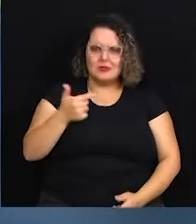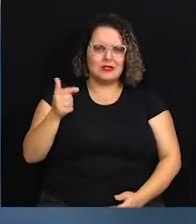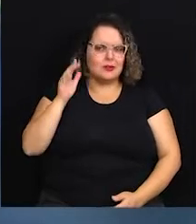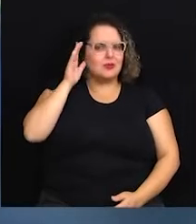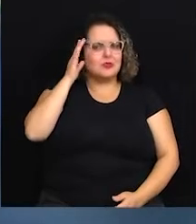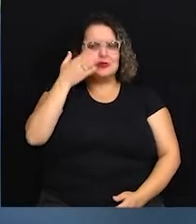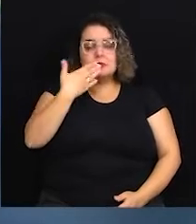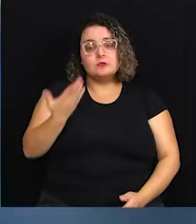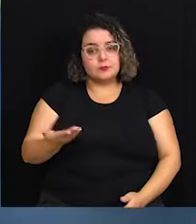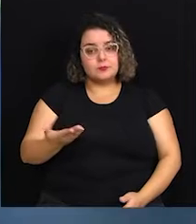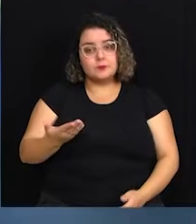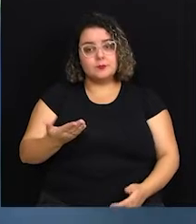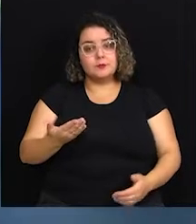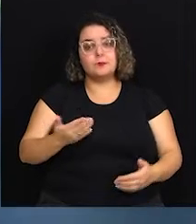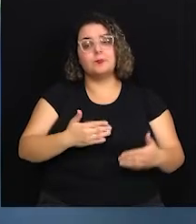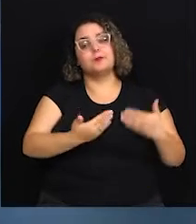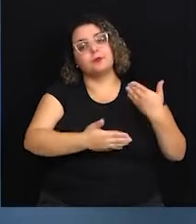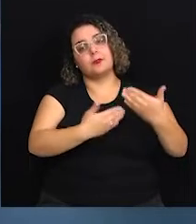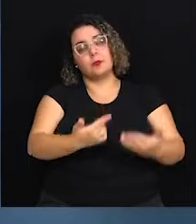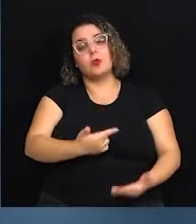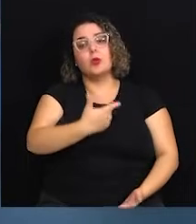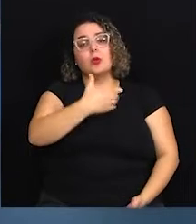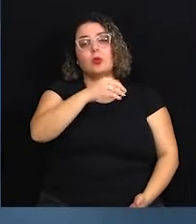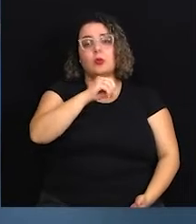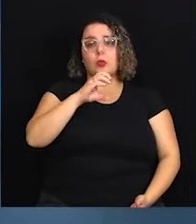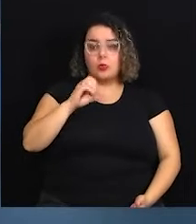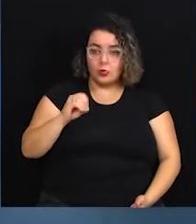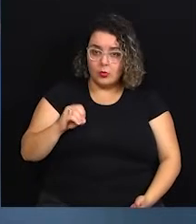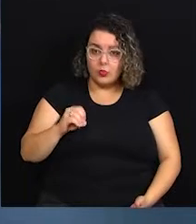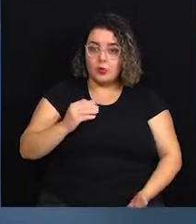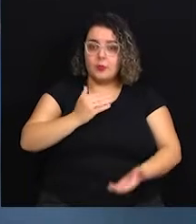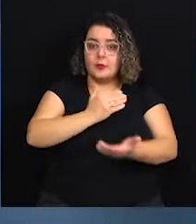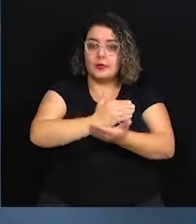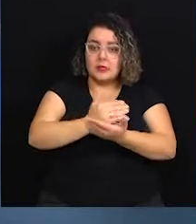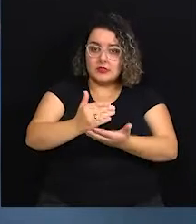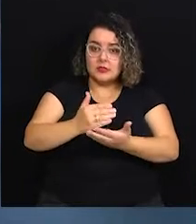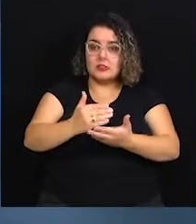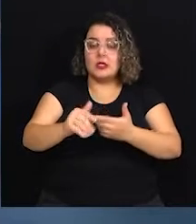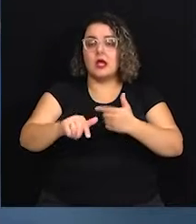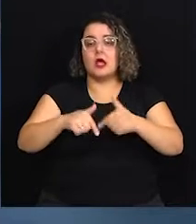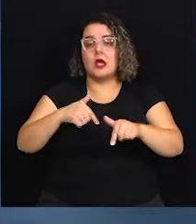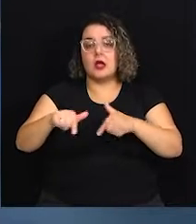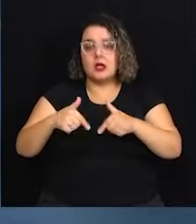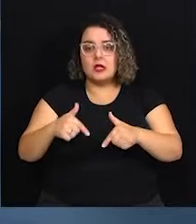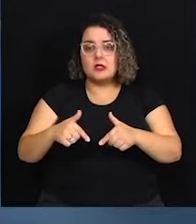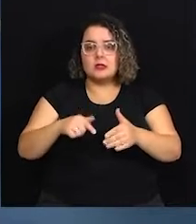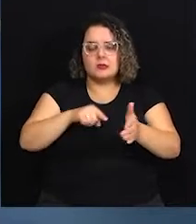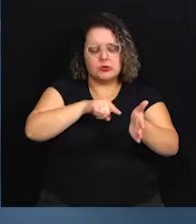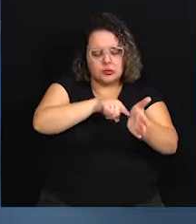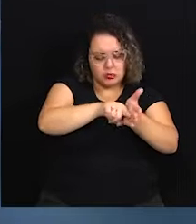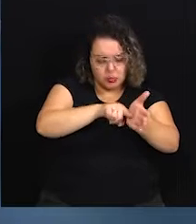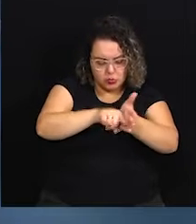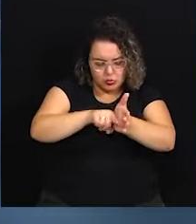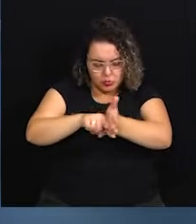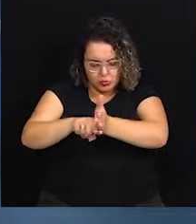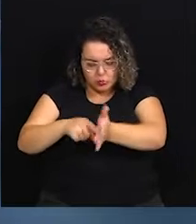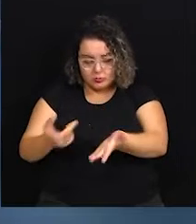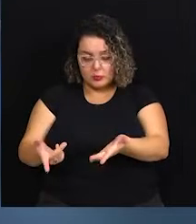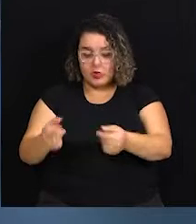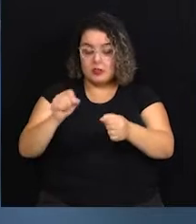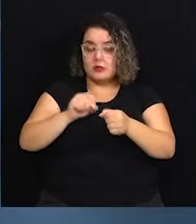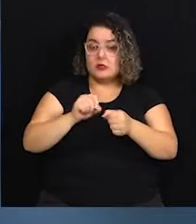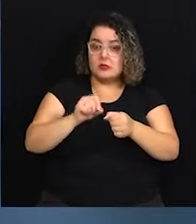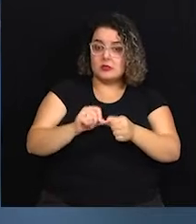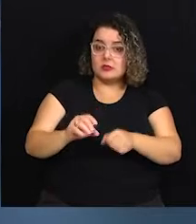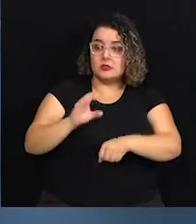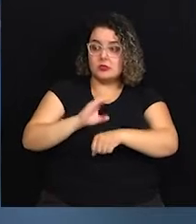E dali em diante, no ano 2000, eu comecei a trabalhar em cima dessa pesquisa, e eu acabei fazendo